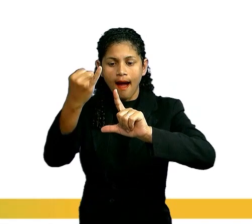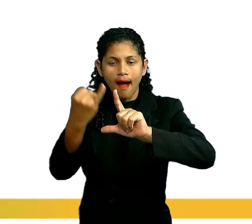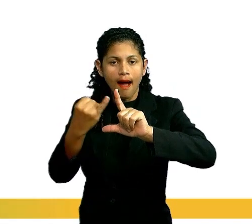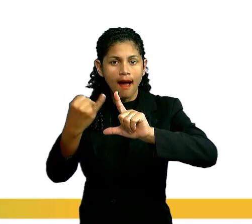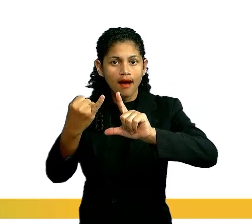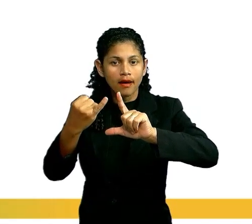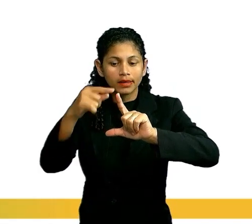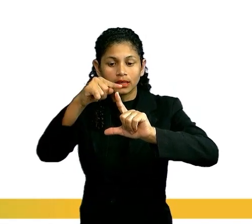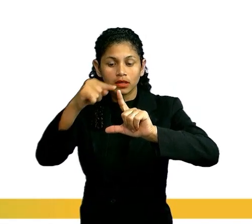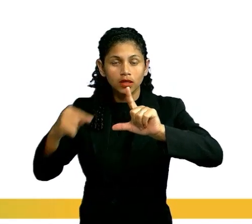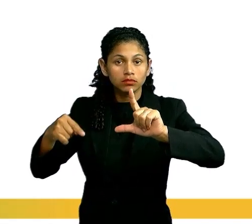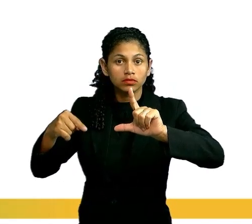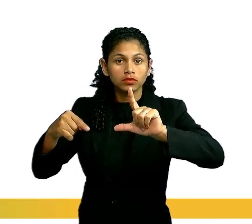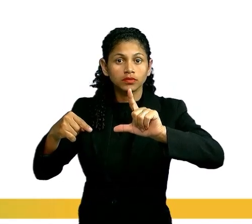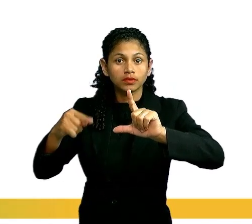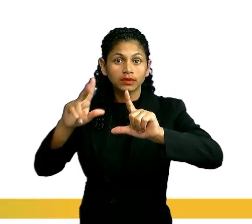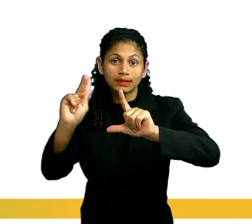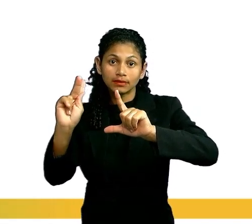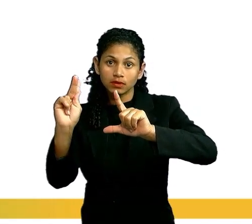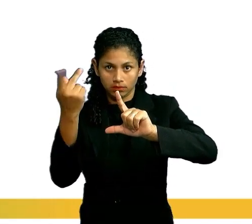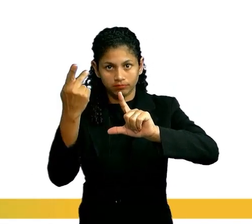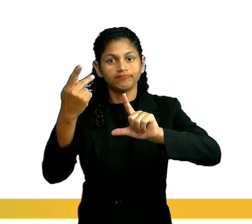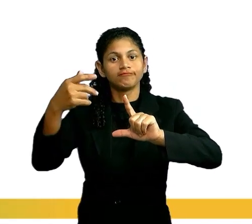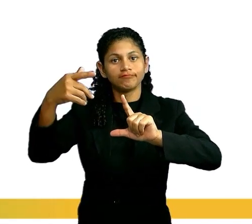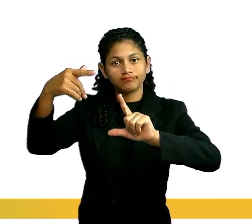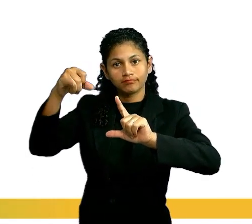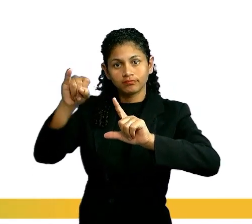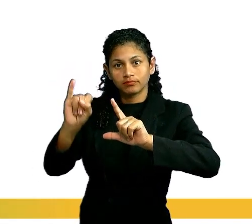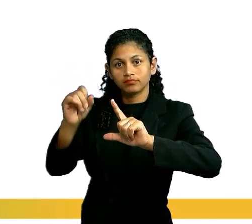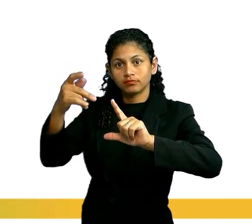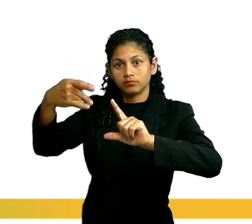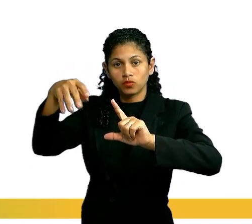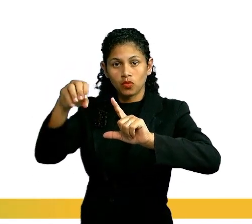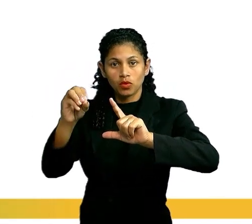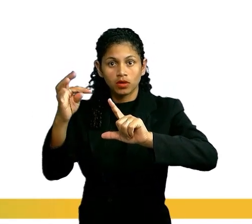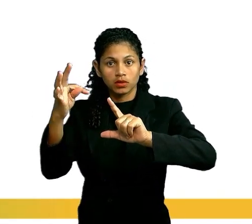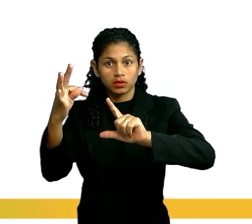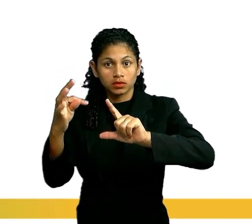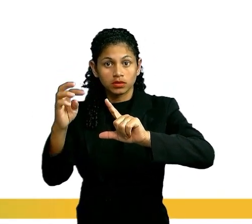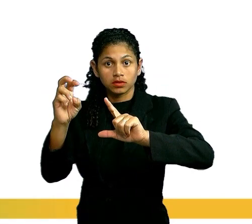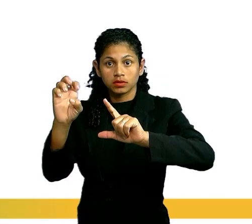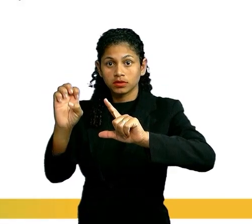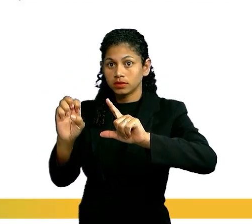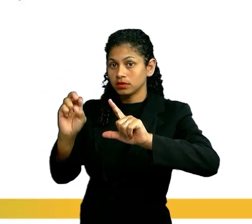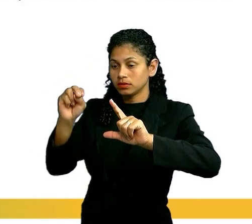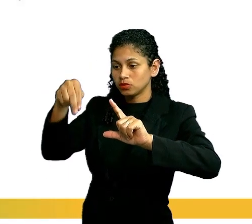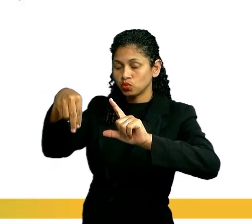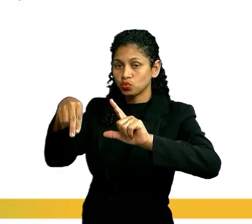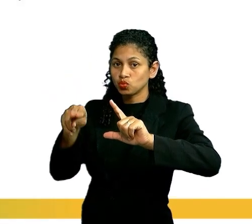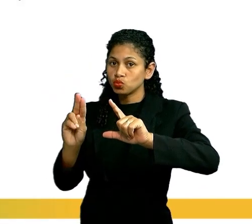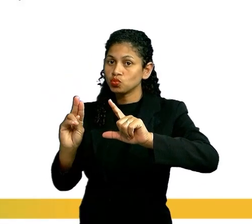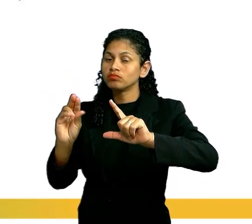de hipotenusa. E os demais lados são chamados de quê? Catetos.